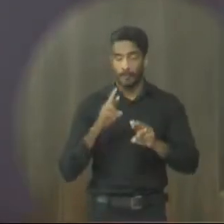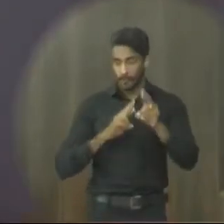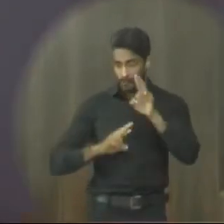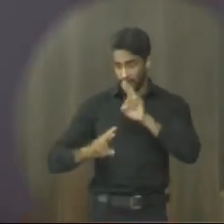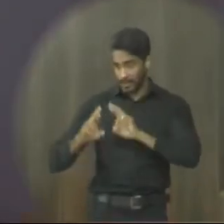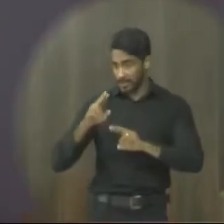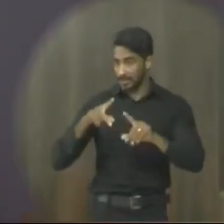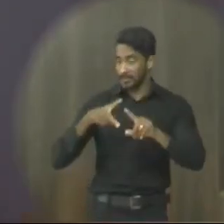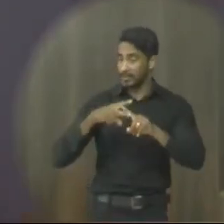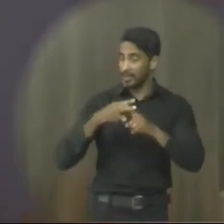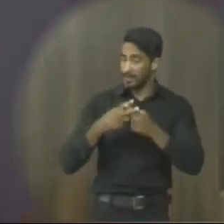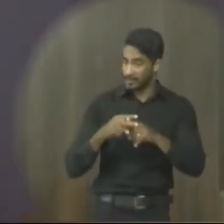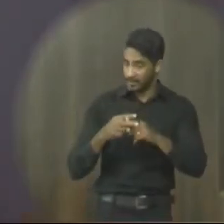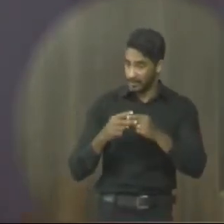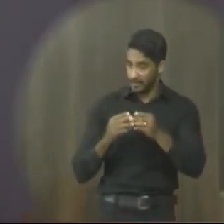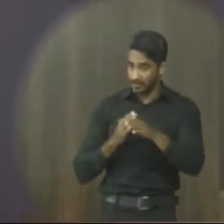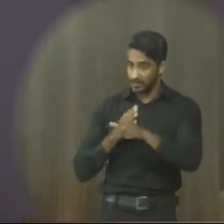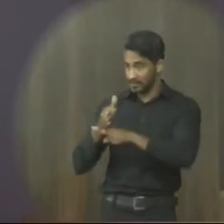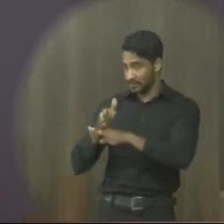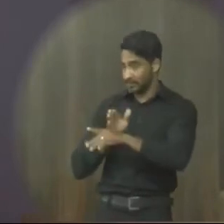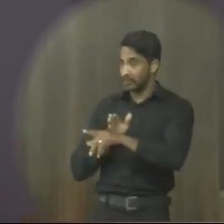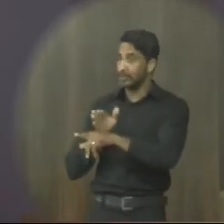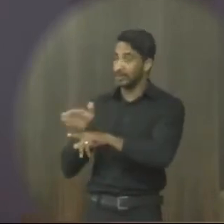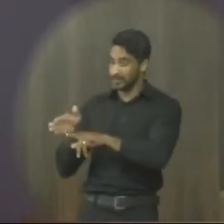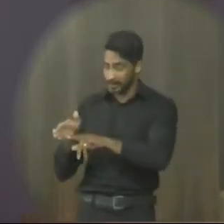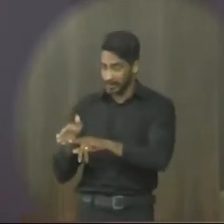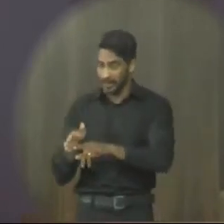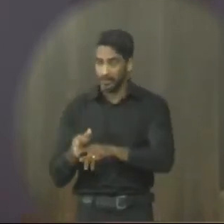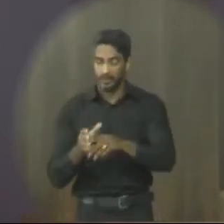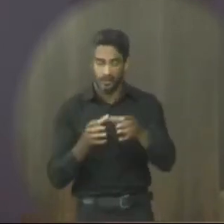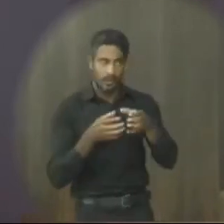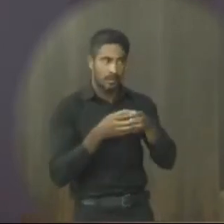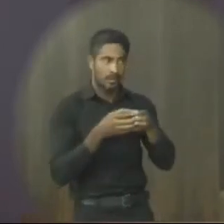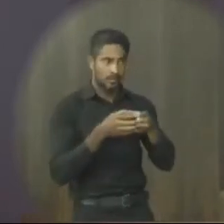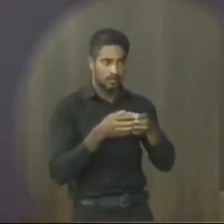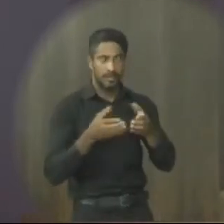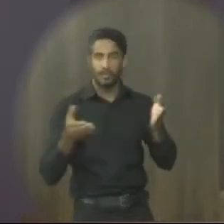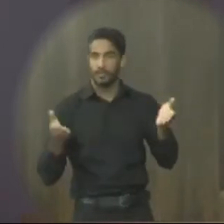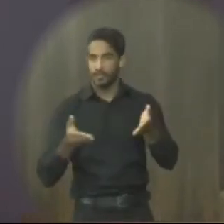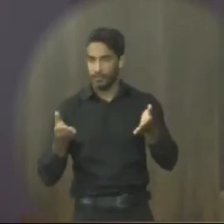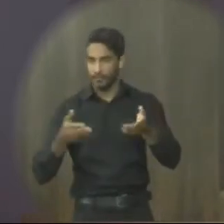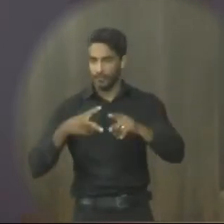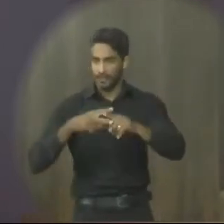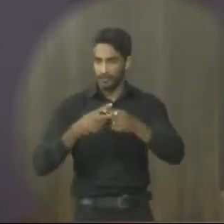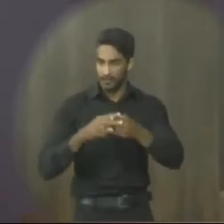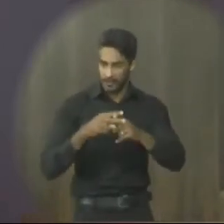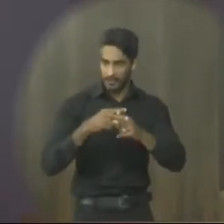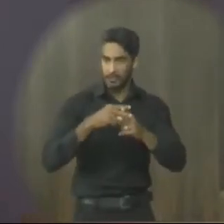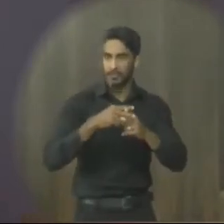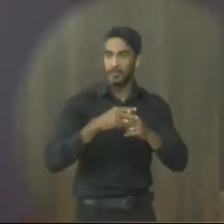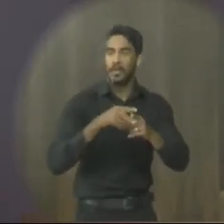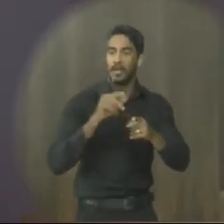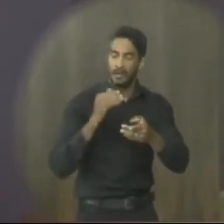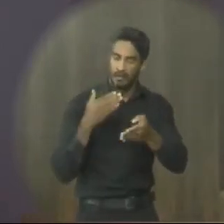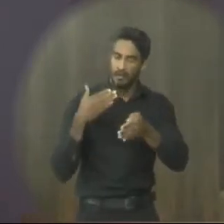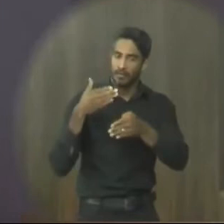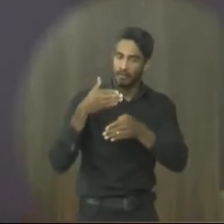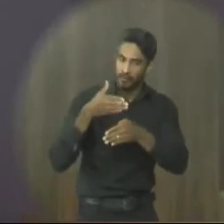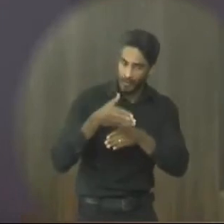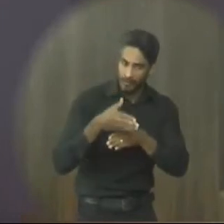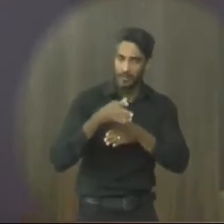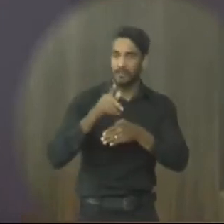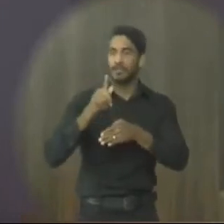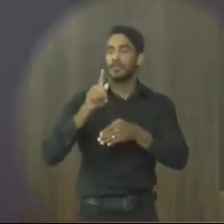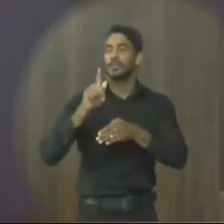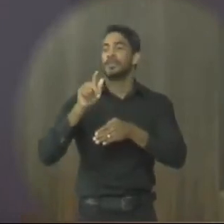manutenção do acesso lá da estrada vicinal, a nossa equipe que hoje faz a manutenção na floresta, ela vai vir passar por